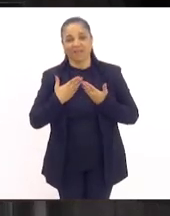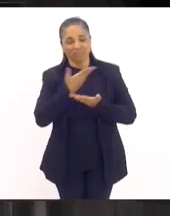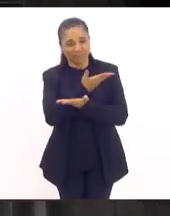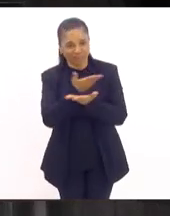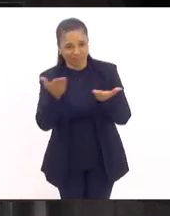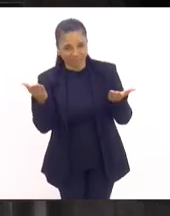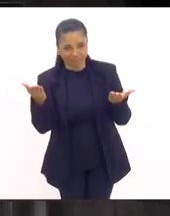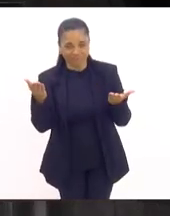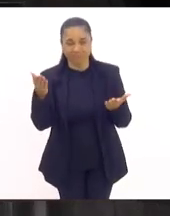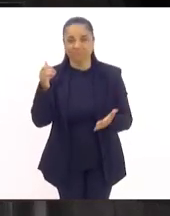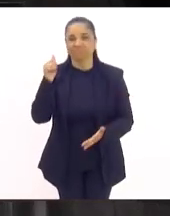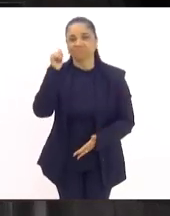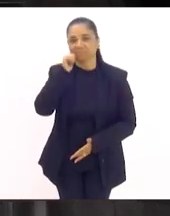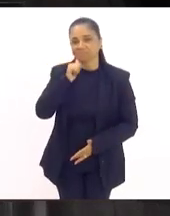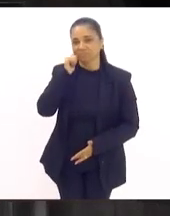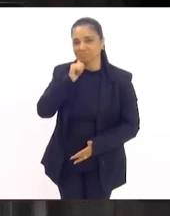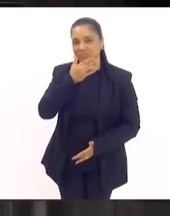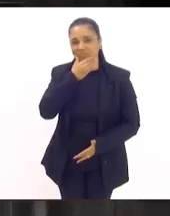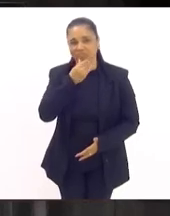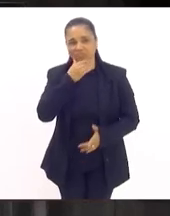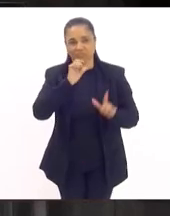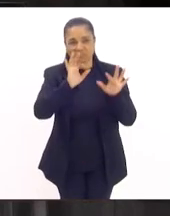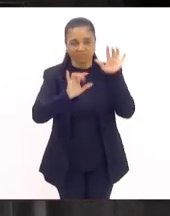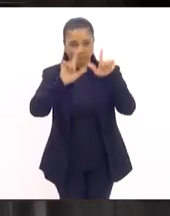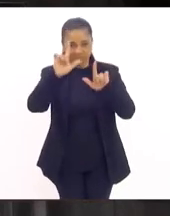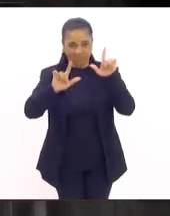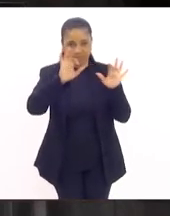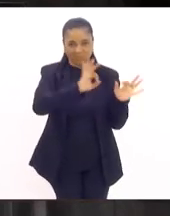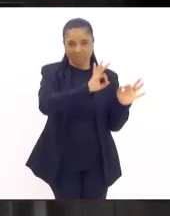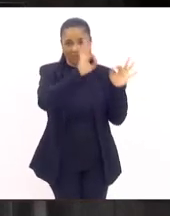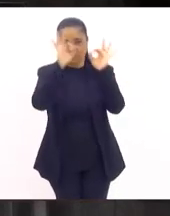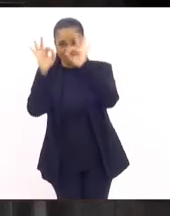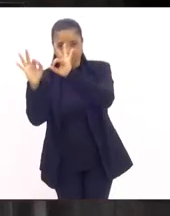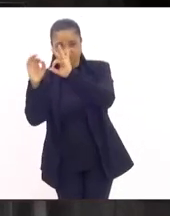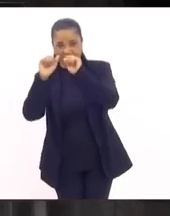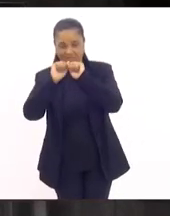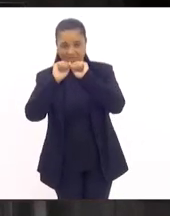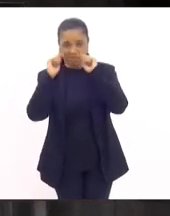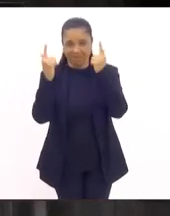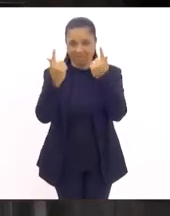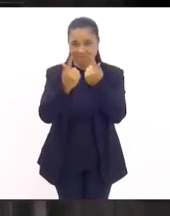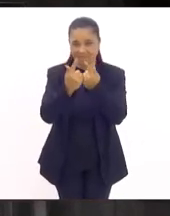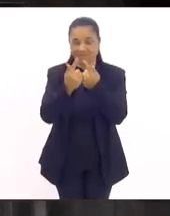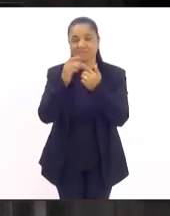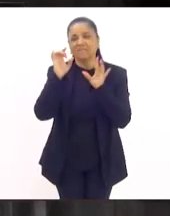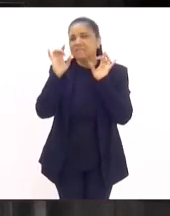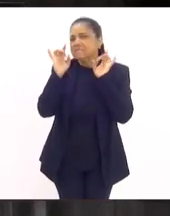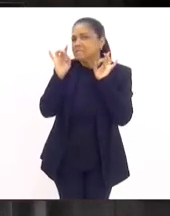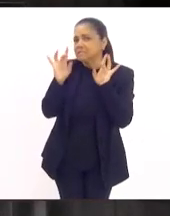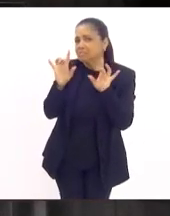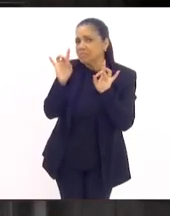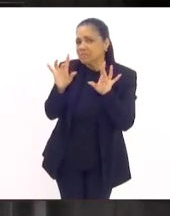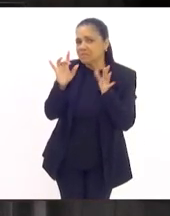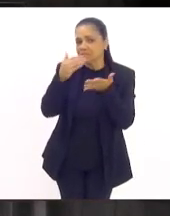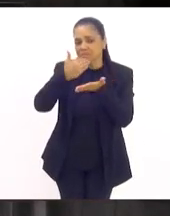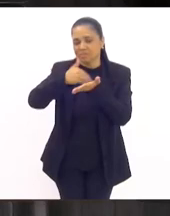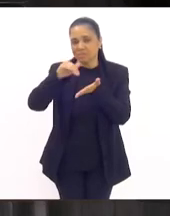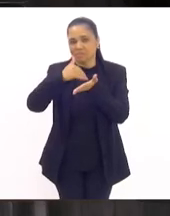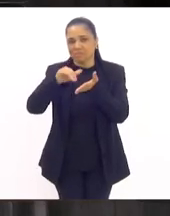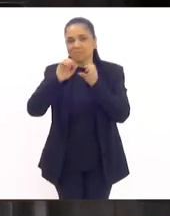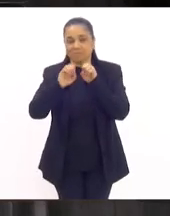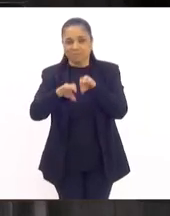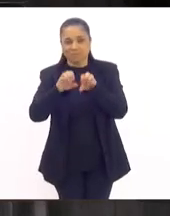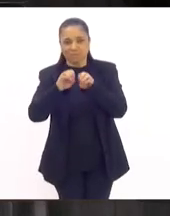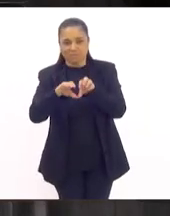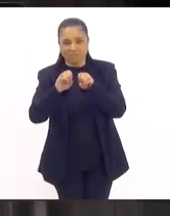e todas que nos assistem pela TV Alerge, e me dirijo em especial à secretária de Educação do Estado do Rio de Janeiro,